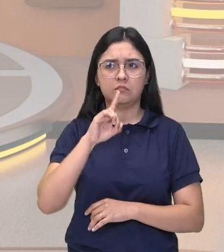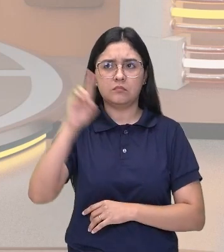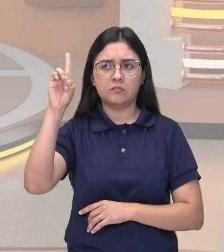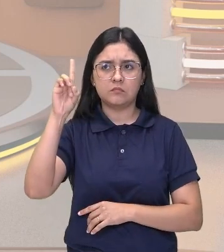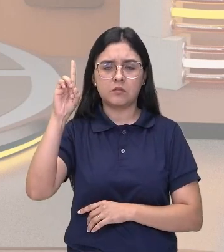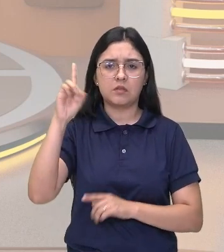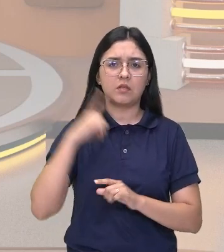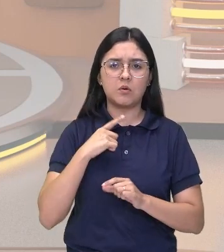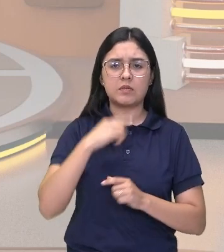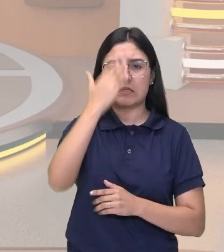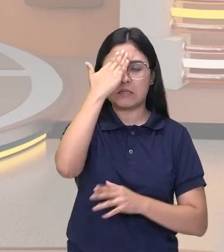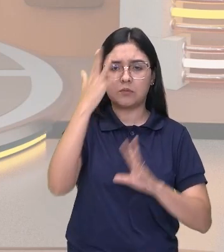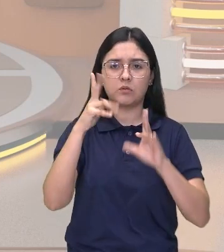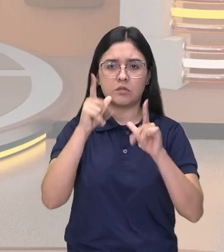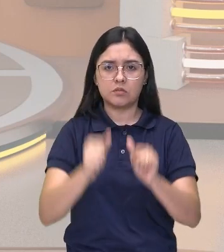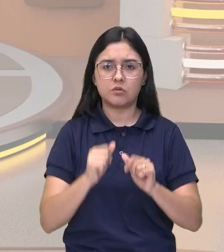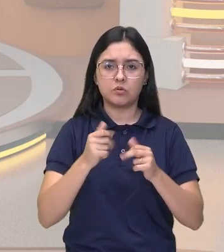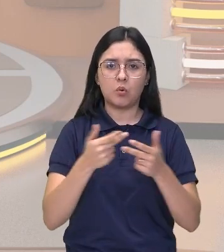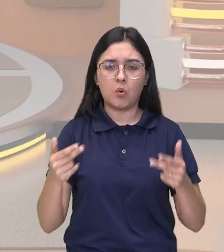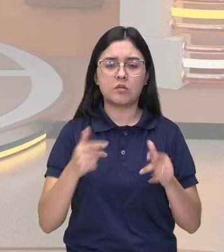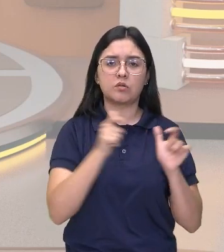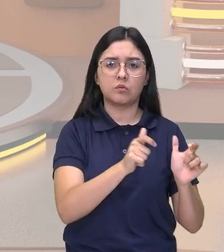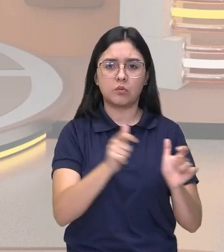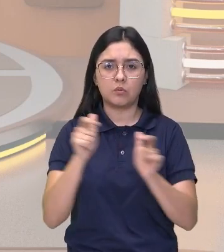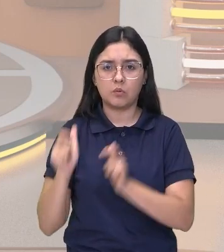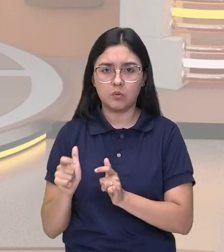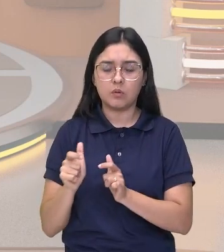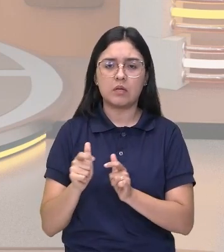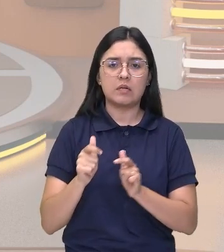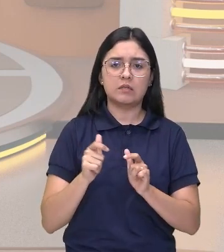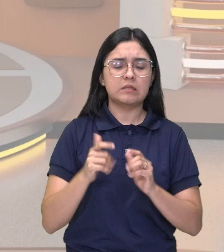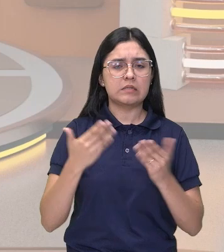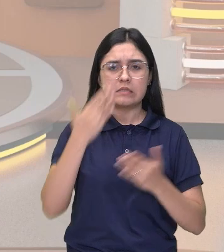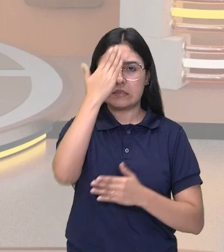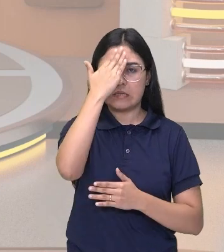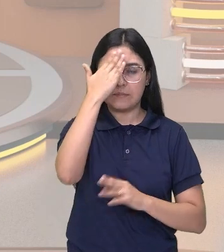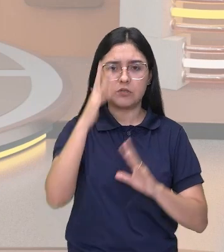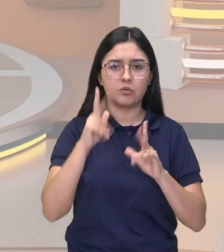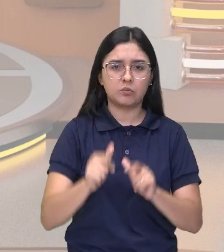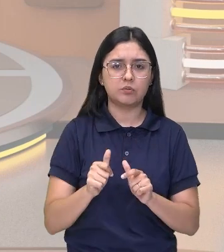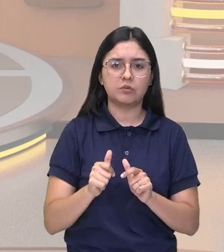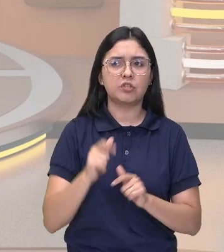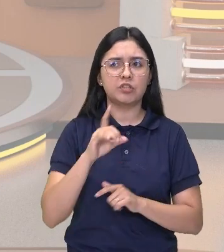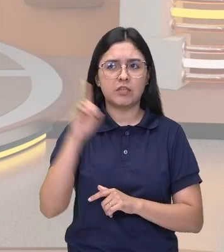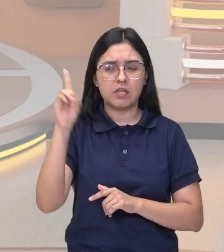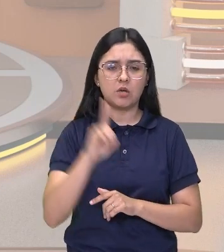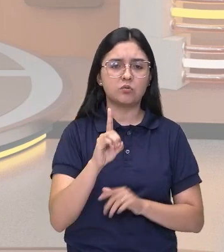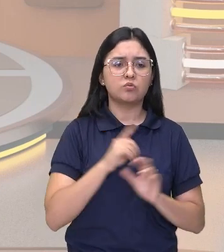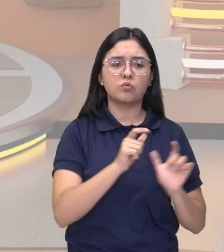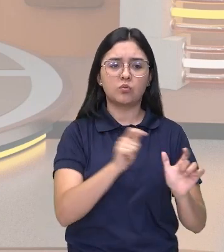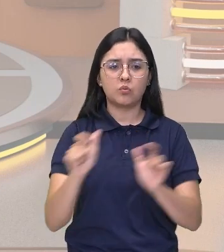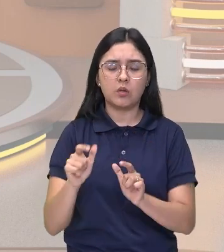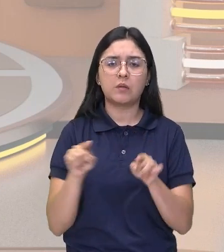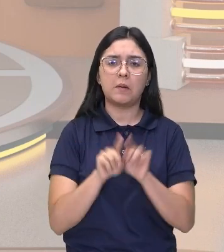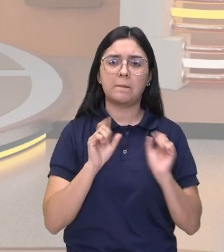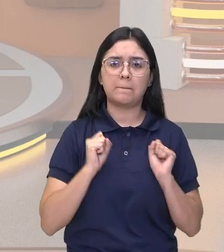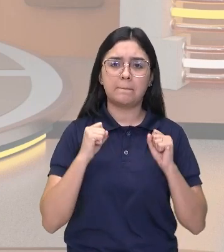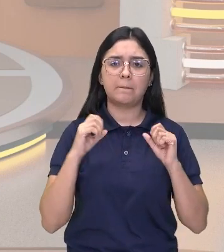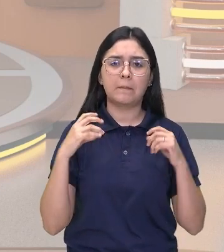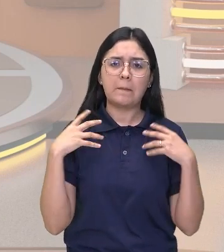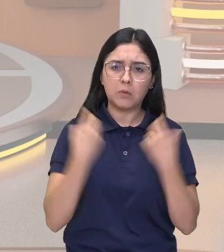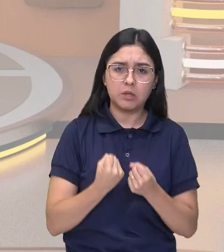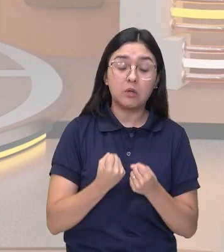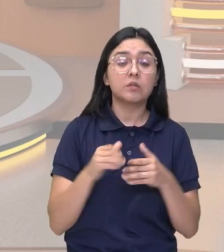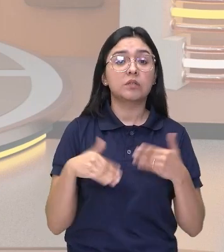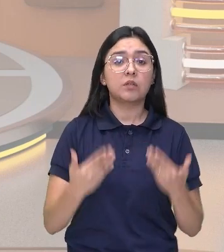onipresente, onisciente e onipotente, ou seja, ele sabe de todas as coisas, ele está em todo lugar e ele é todo poderoso, então ele